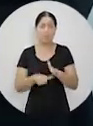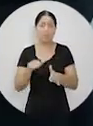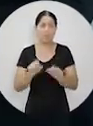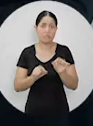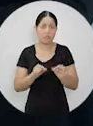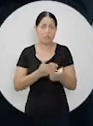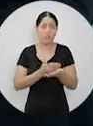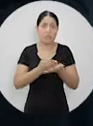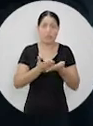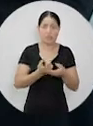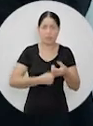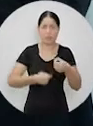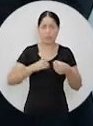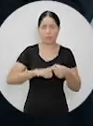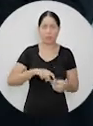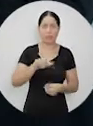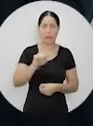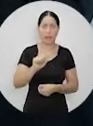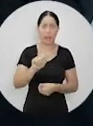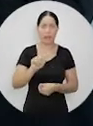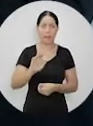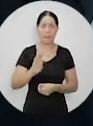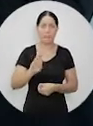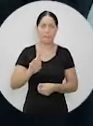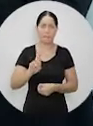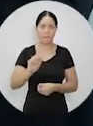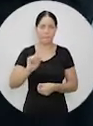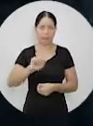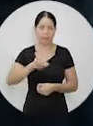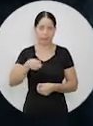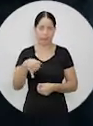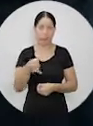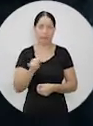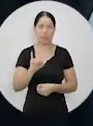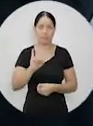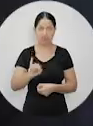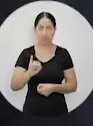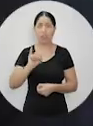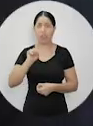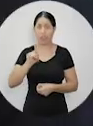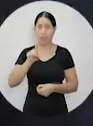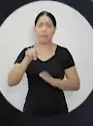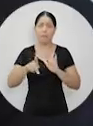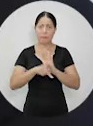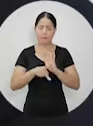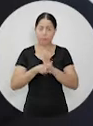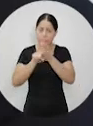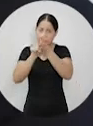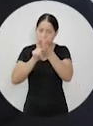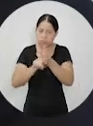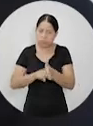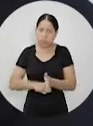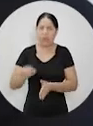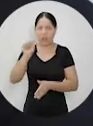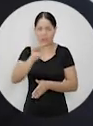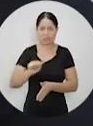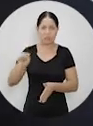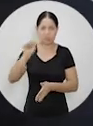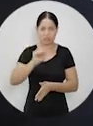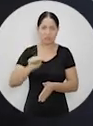primeiras iniciativas foi fazer um convênio com a ABRAGE, Associação Brasileira de Jornalismo Investigativo, para que nós